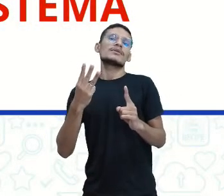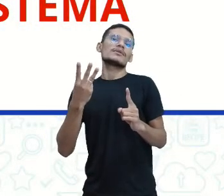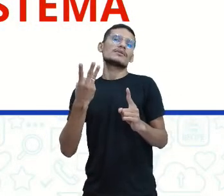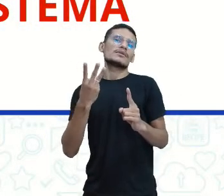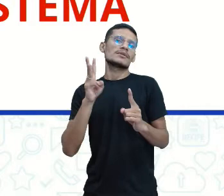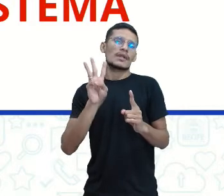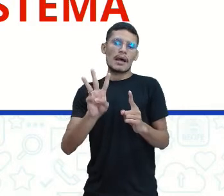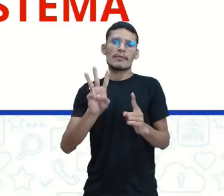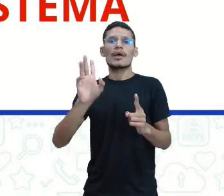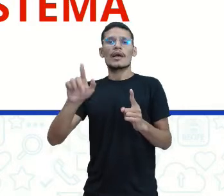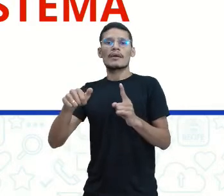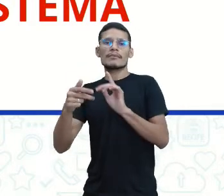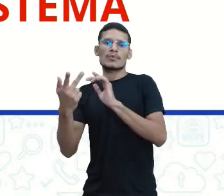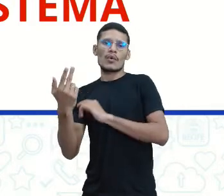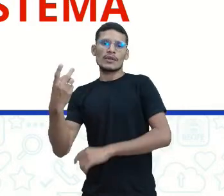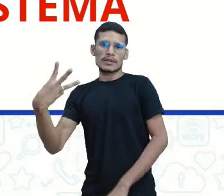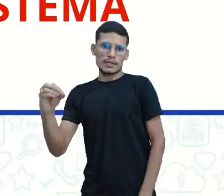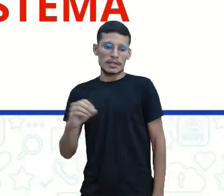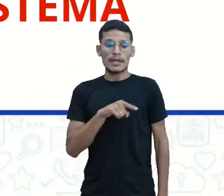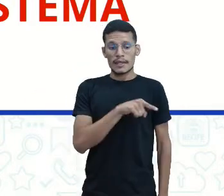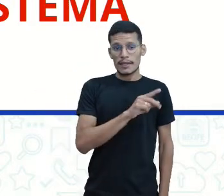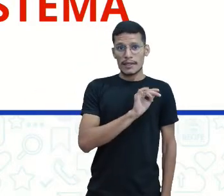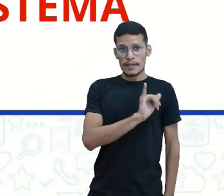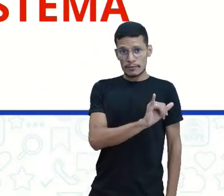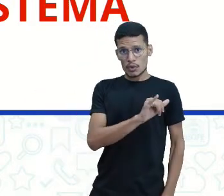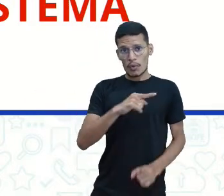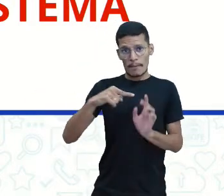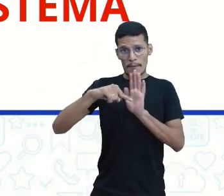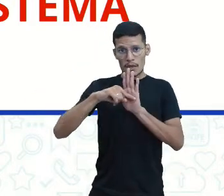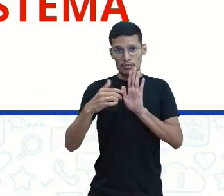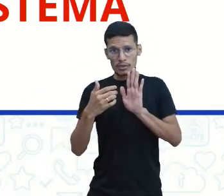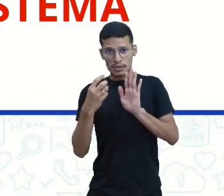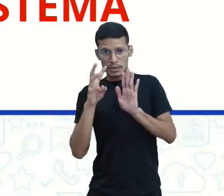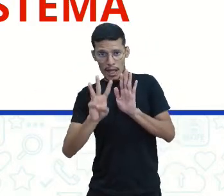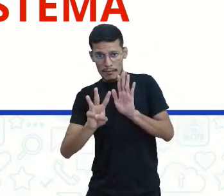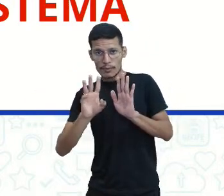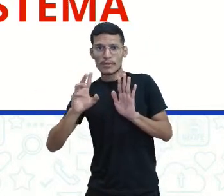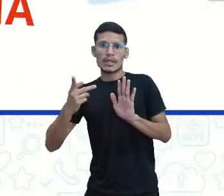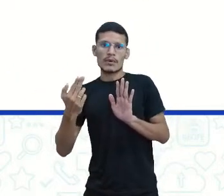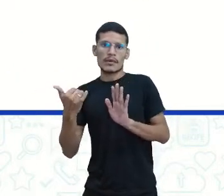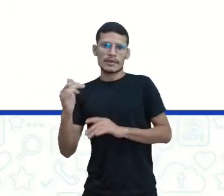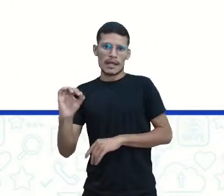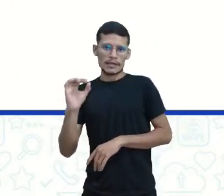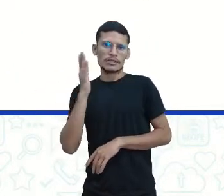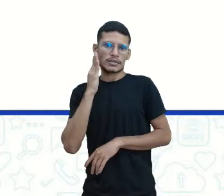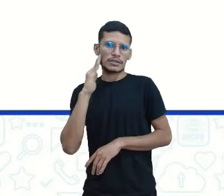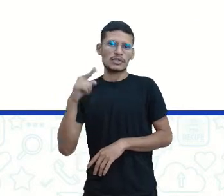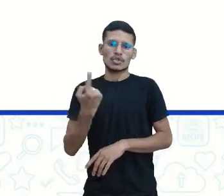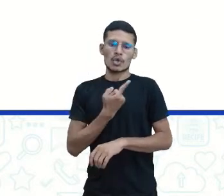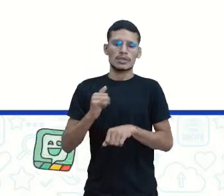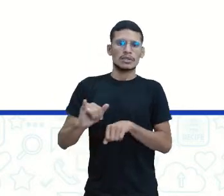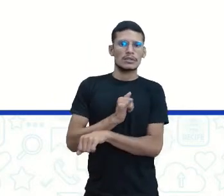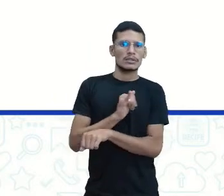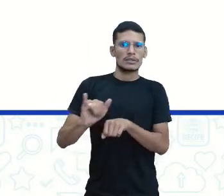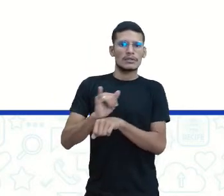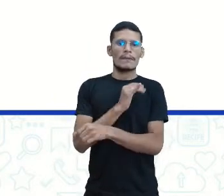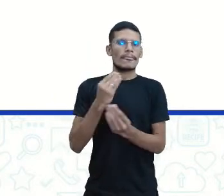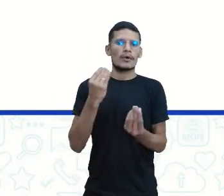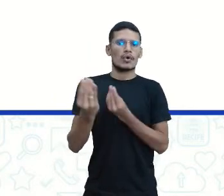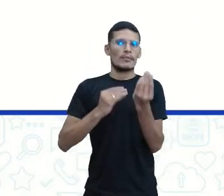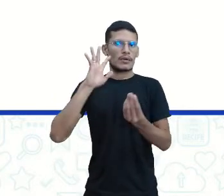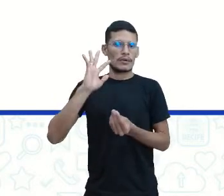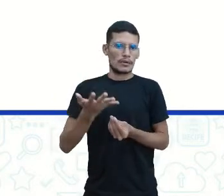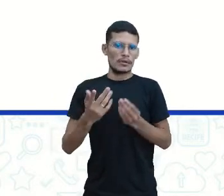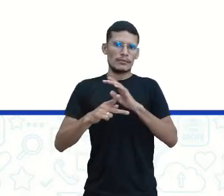e y menos w igual a 10, tá? E aí, a gente vai ver as técnicas para resolver esse sistema de